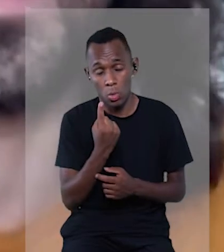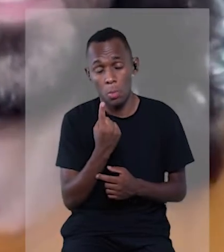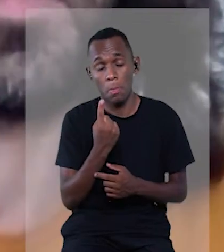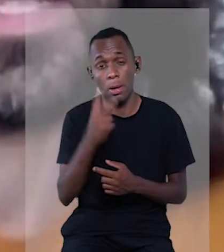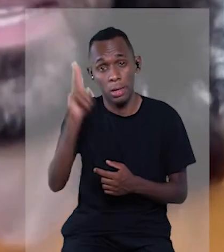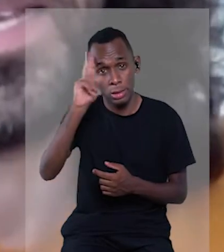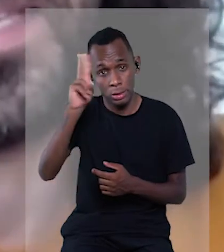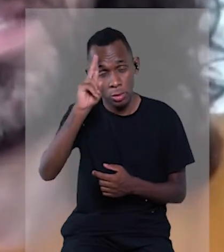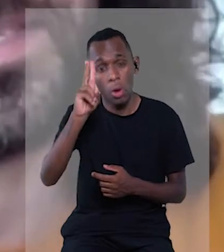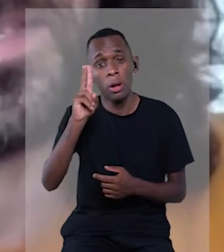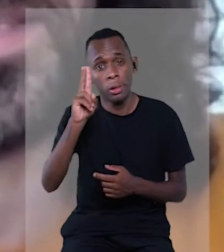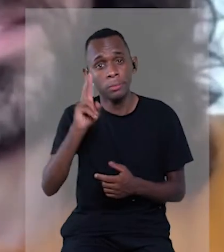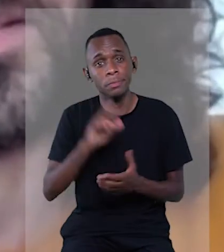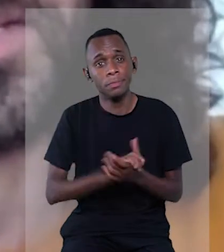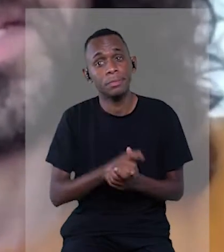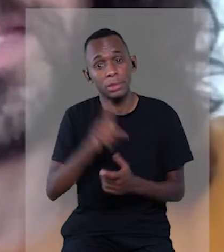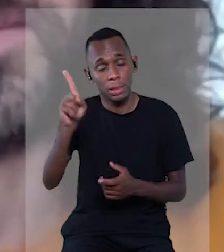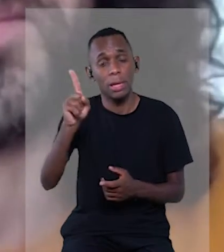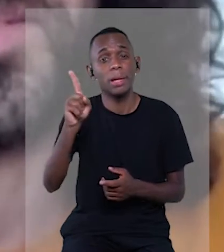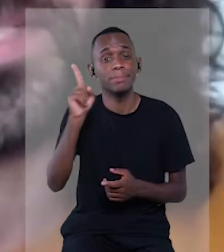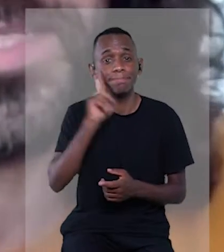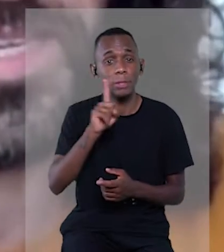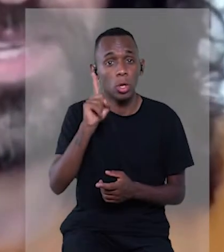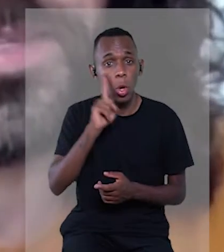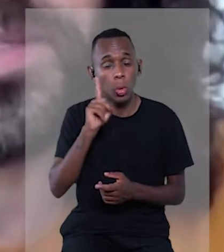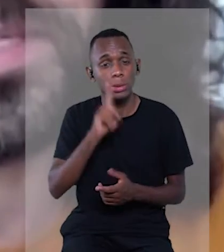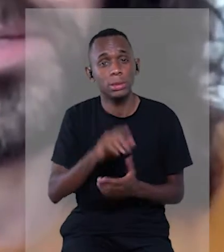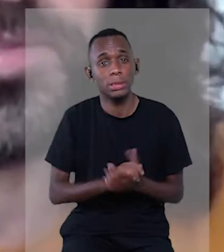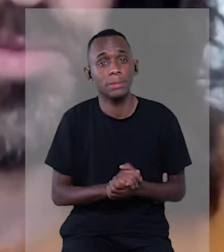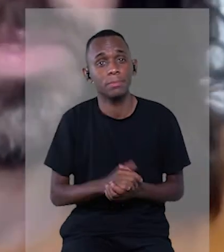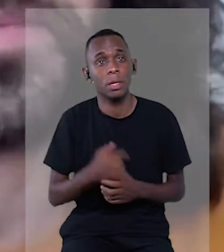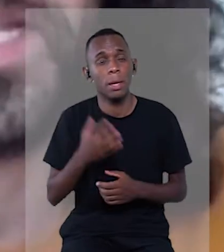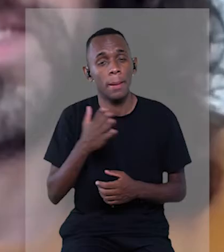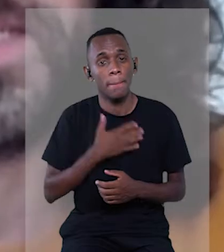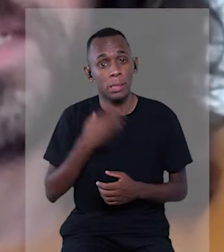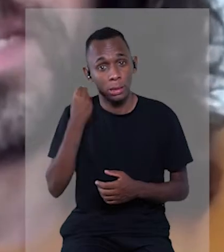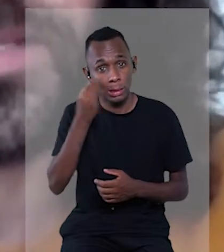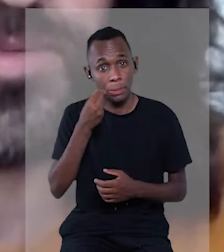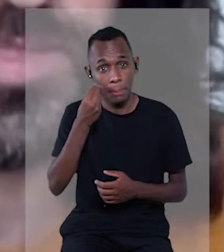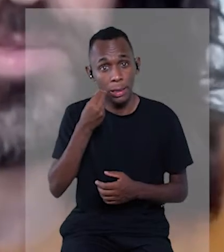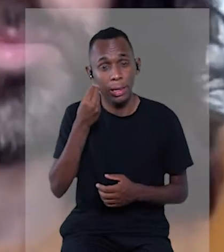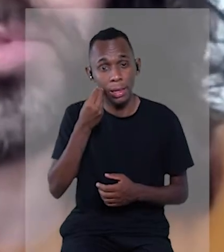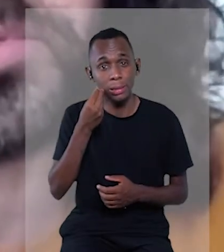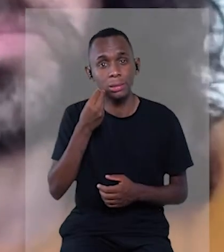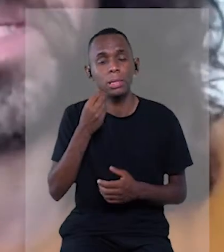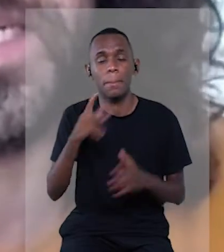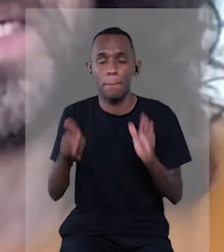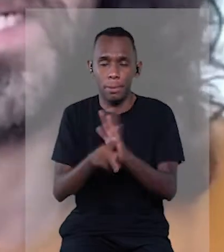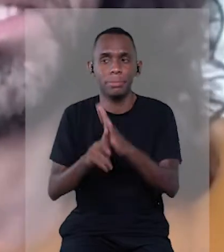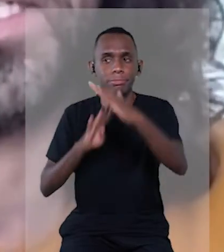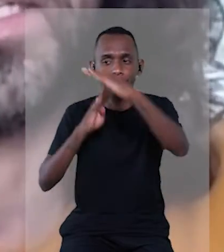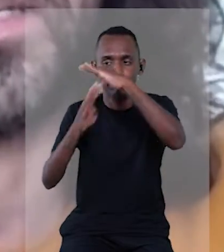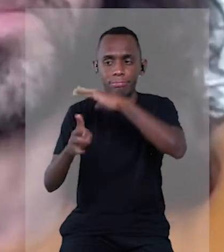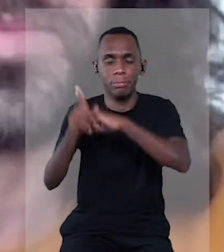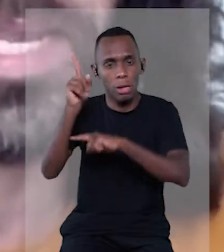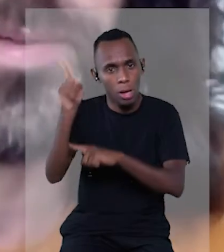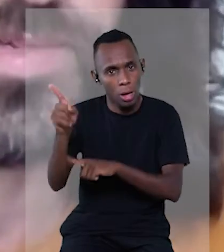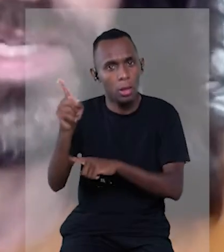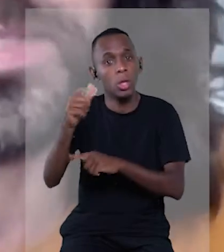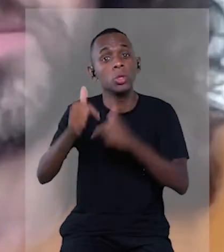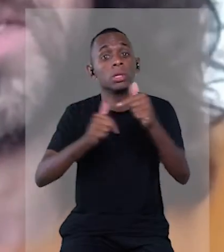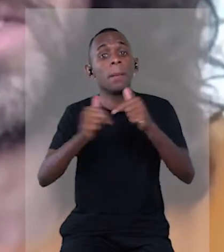uma história que se passa lá em Londres, que eu tive uma experiência lá em Londres como imigrante.